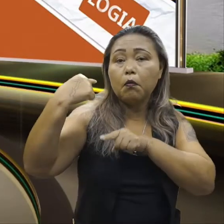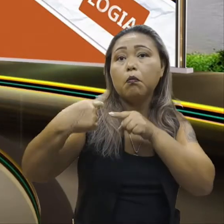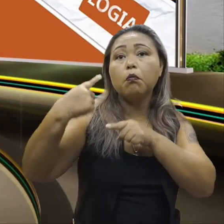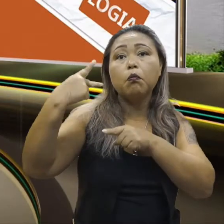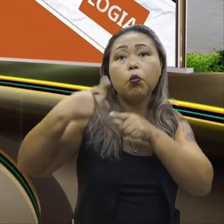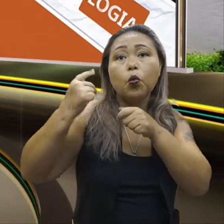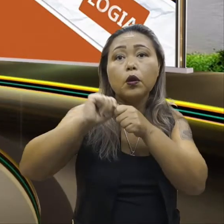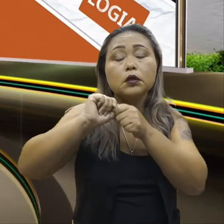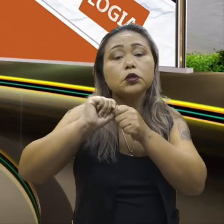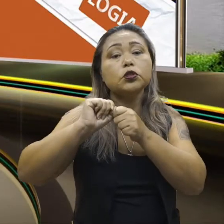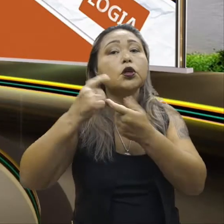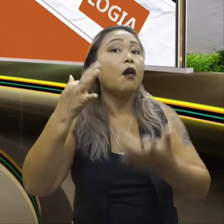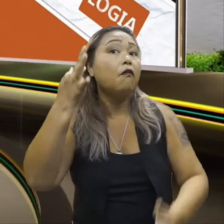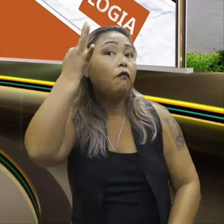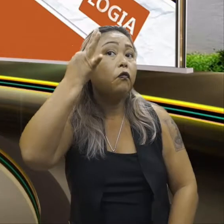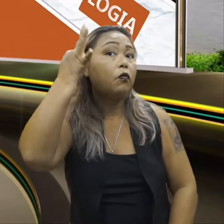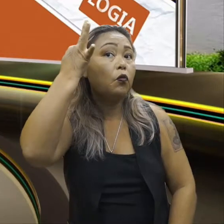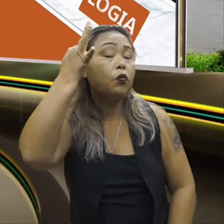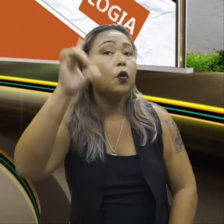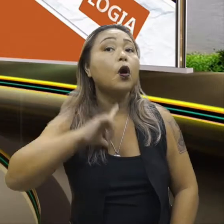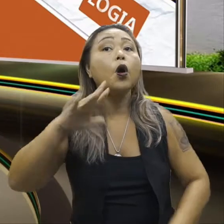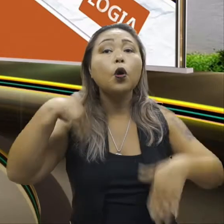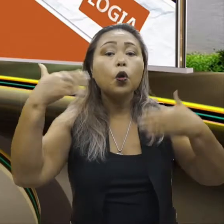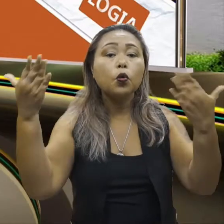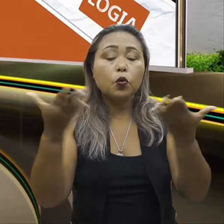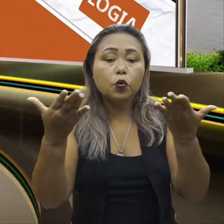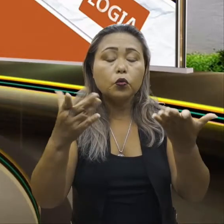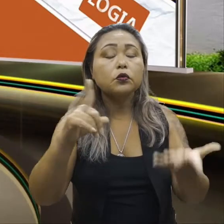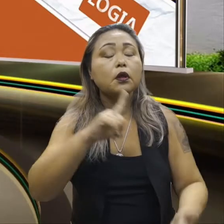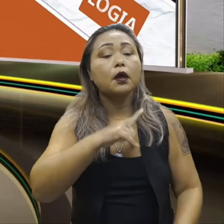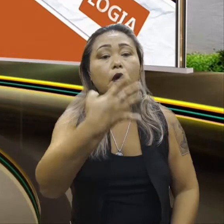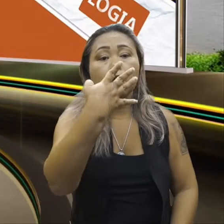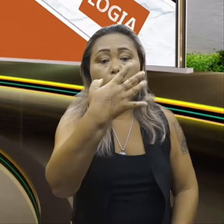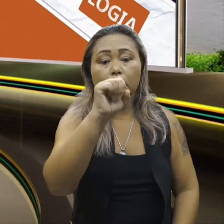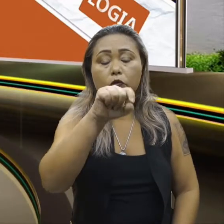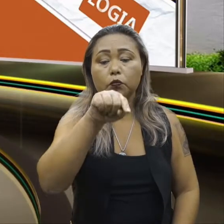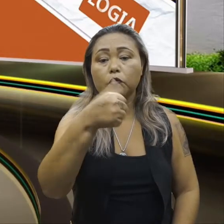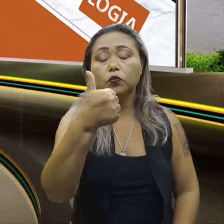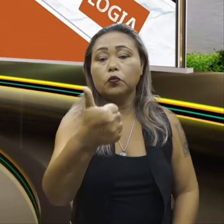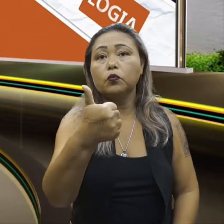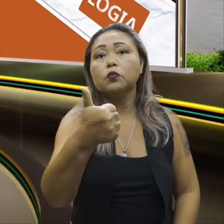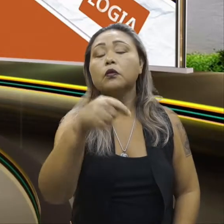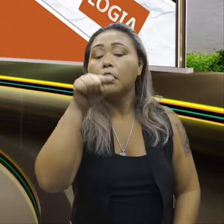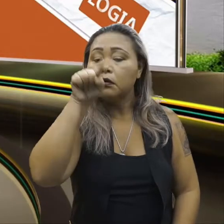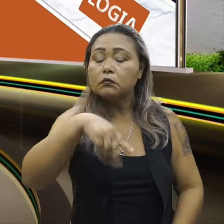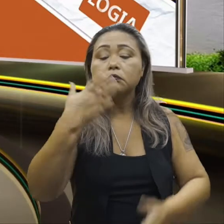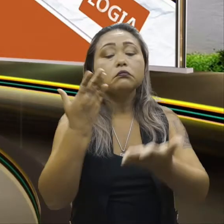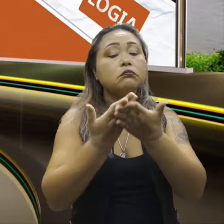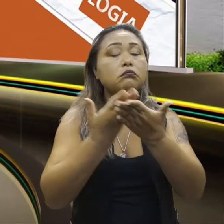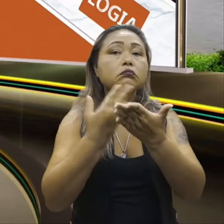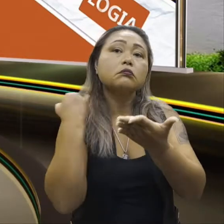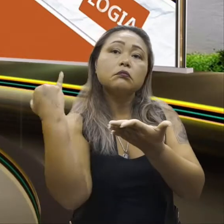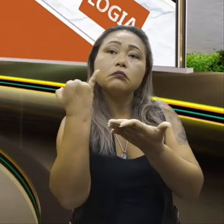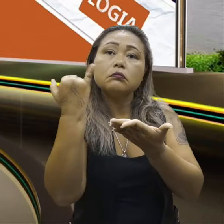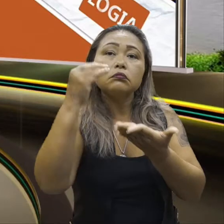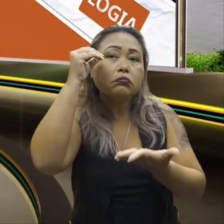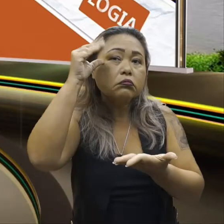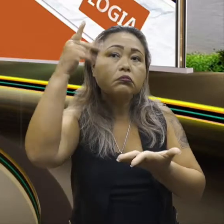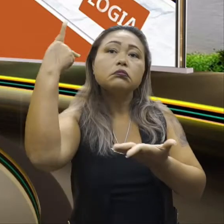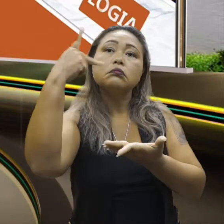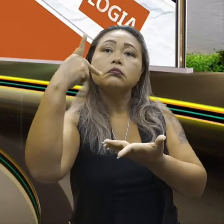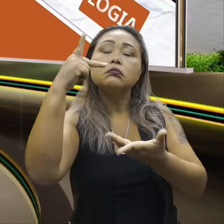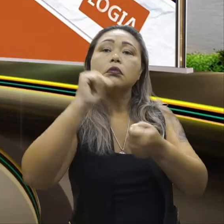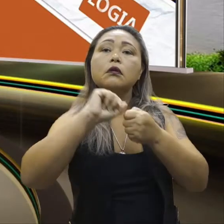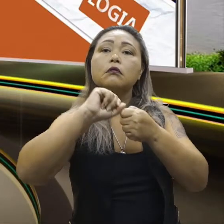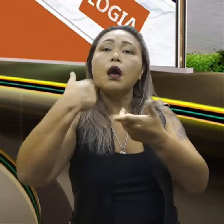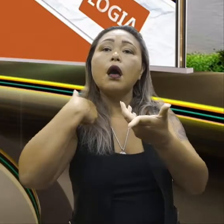né? E hoje a gente está com a aula 4.1, que é uma aula muito importante para o conhecimento de vocês terem uma